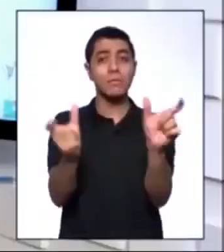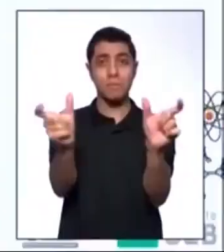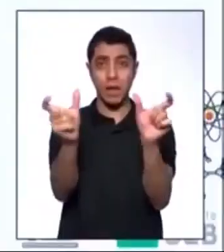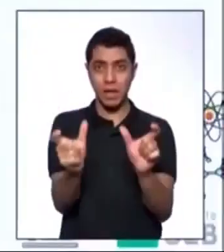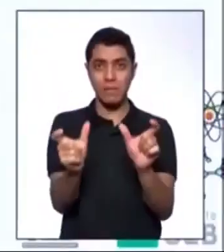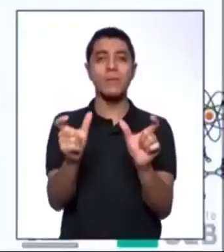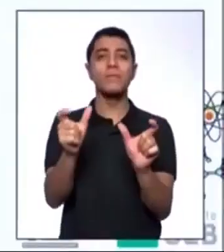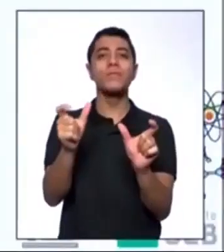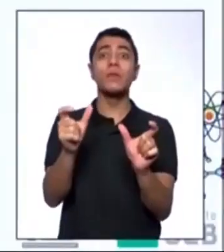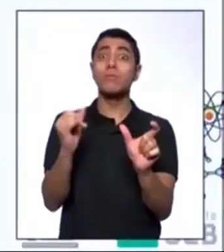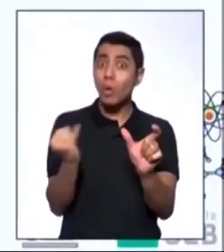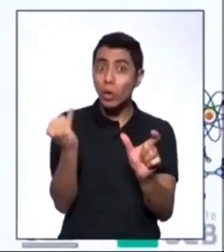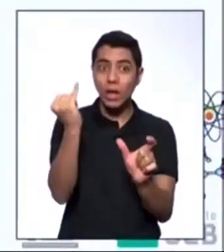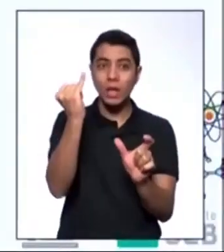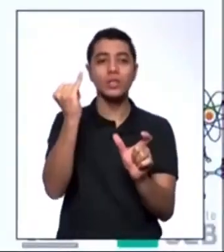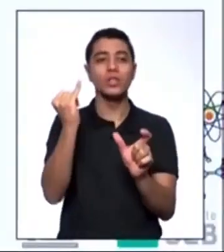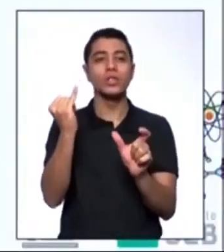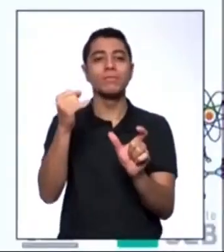palavras muito importantes